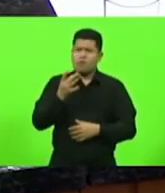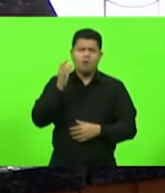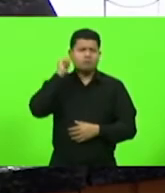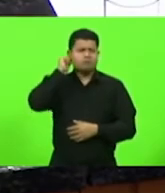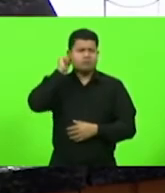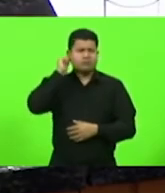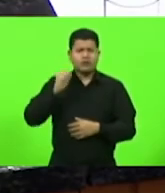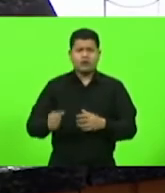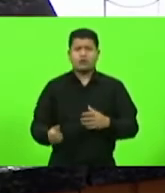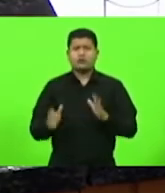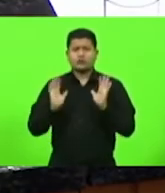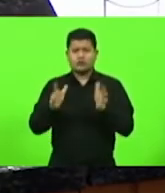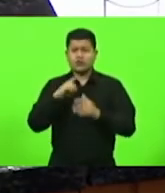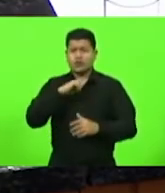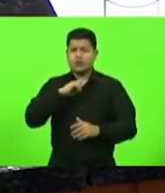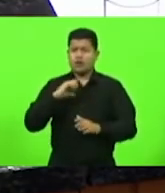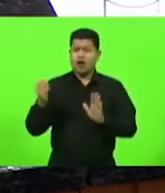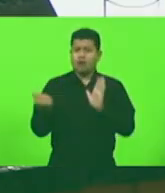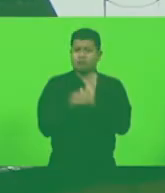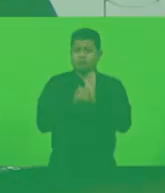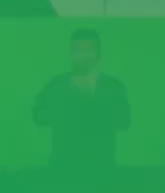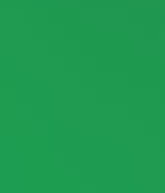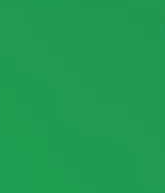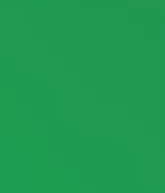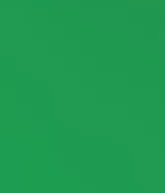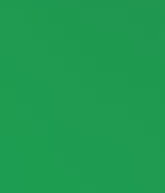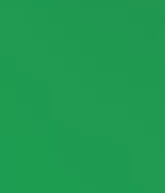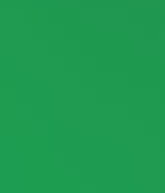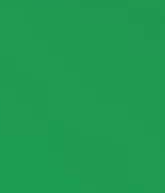premiados inclusive internacionalmente